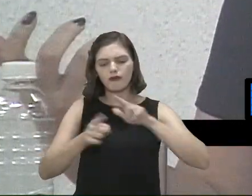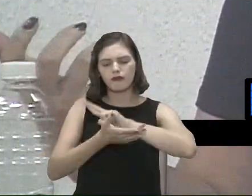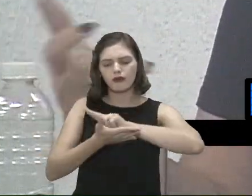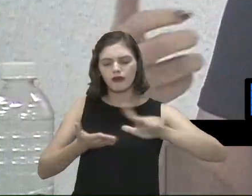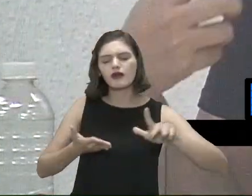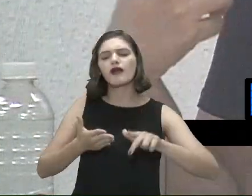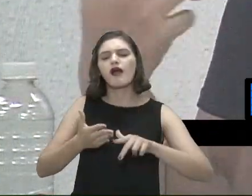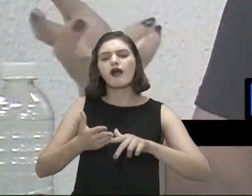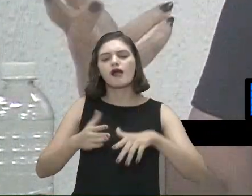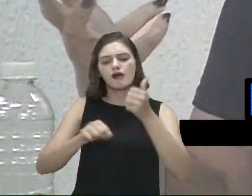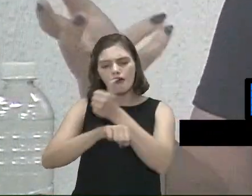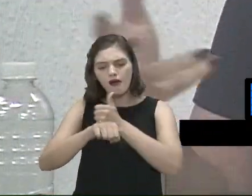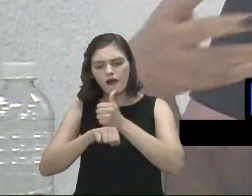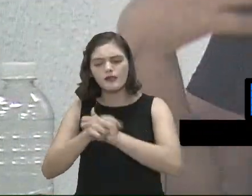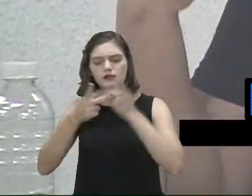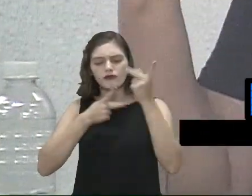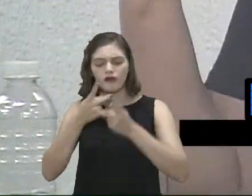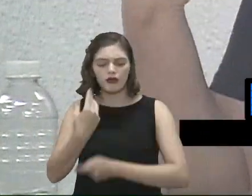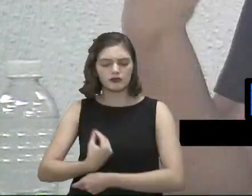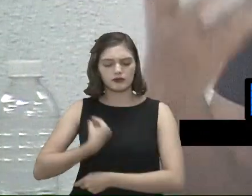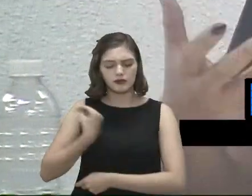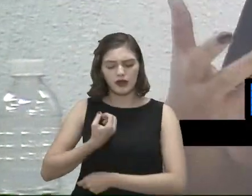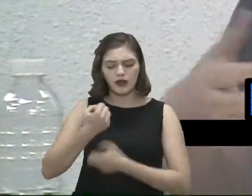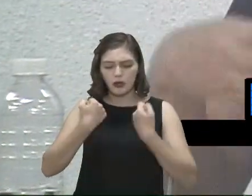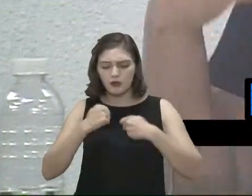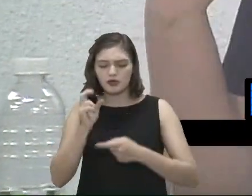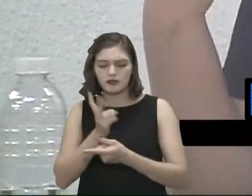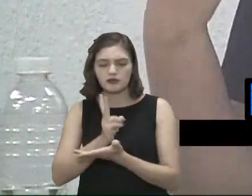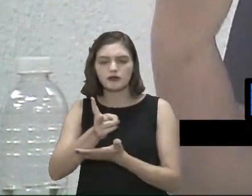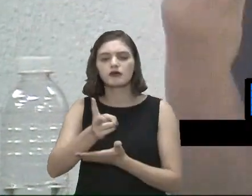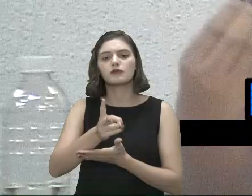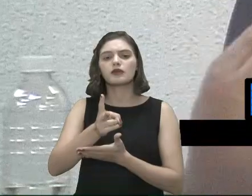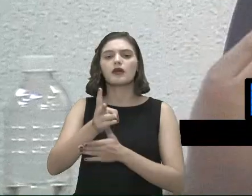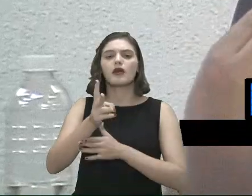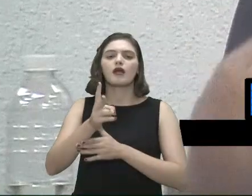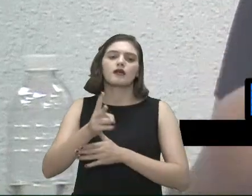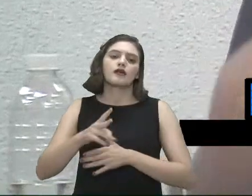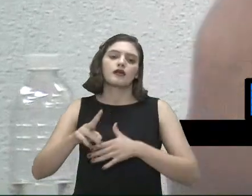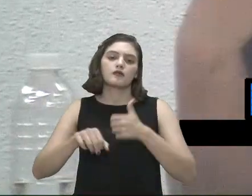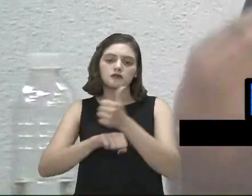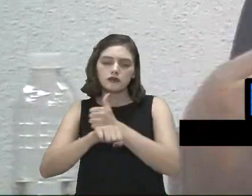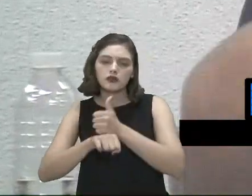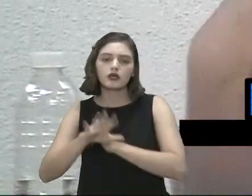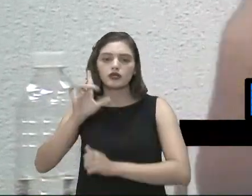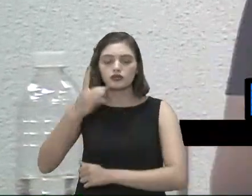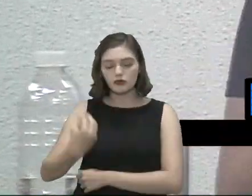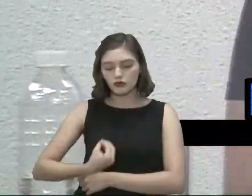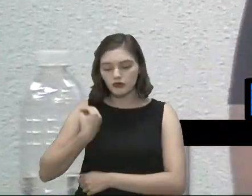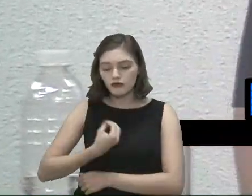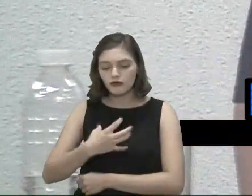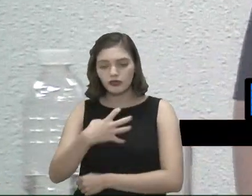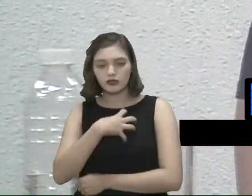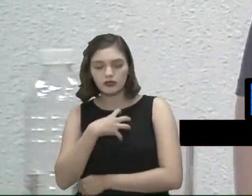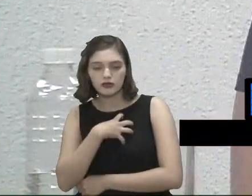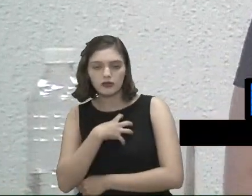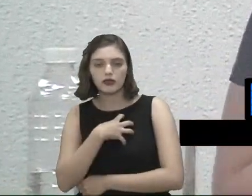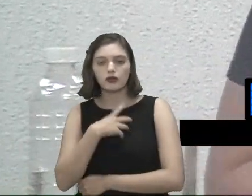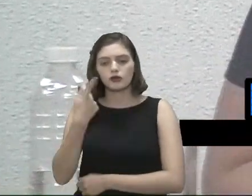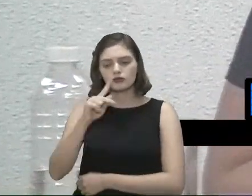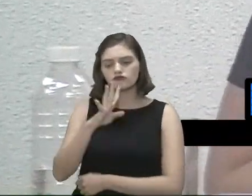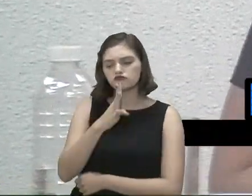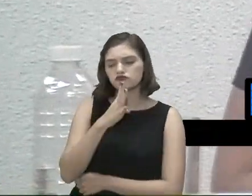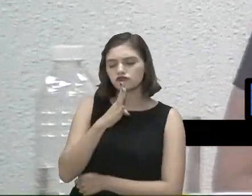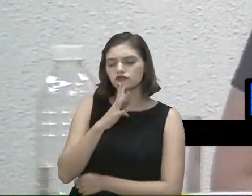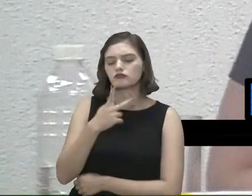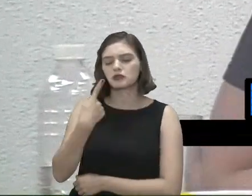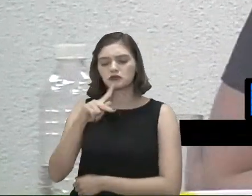muito capaz de falar sobre as suas vivências, não precisam ser sempre acadêmicas, basta falar somente do que vive, dos seus conhecimentos, das